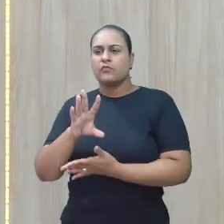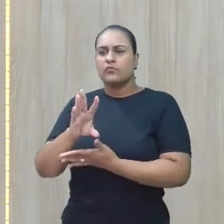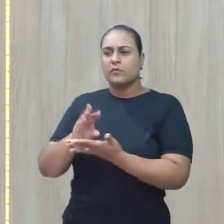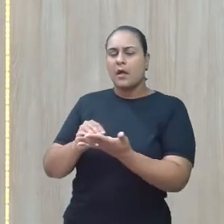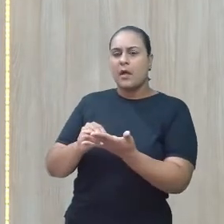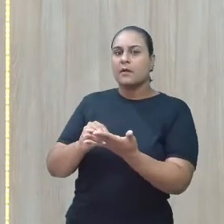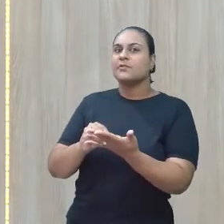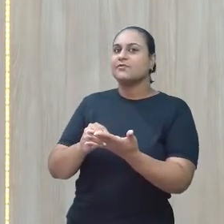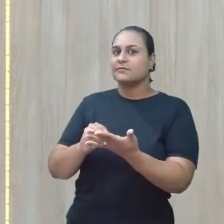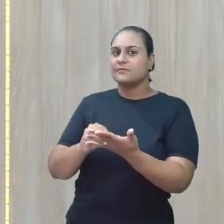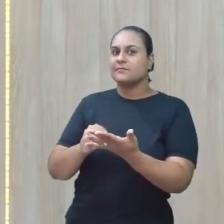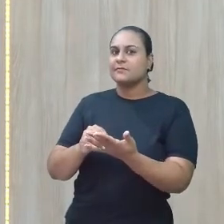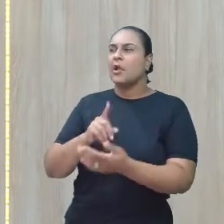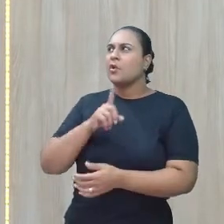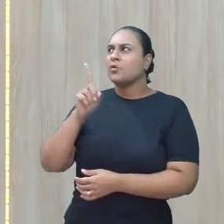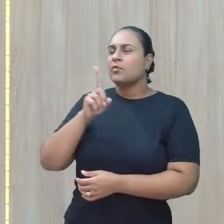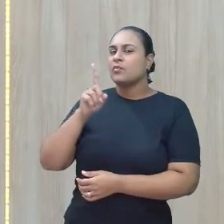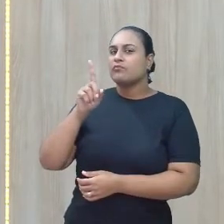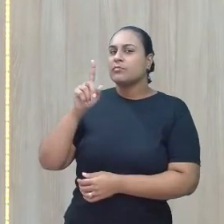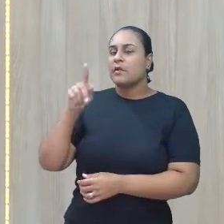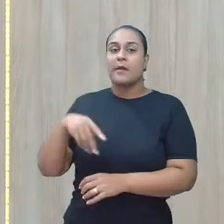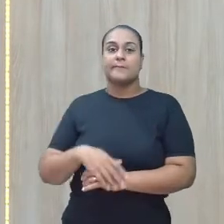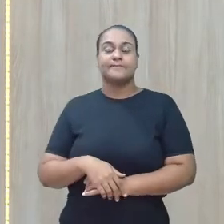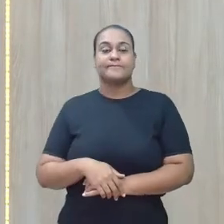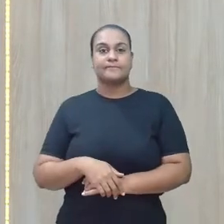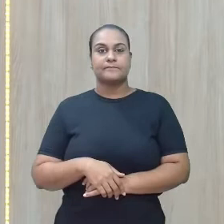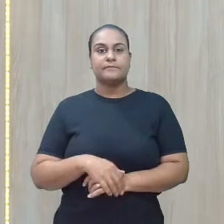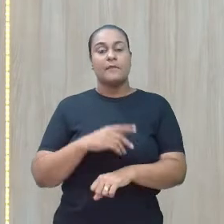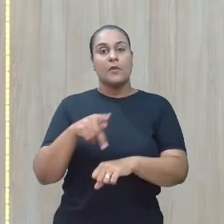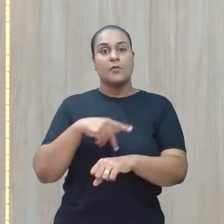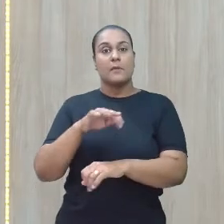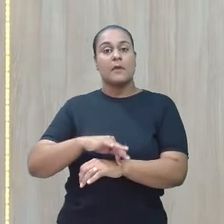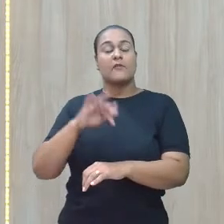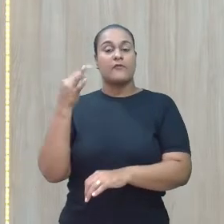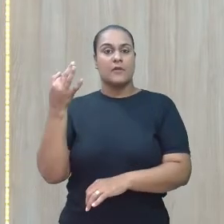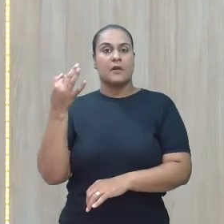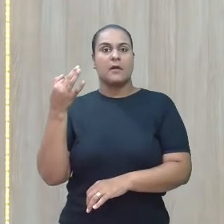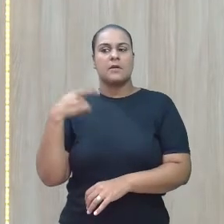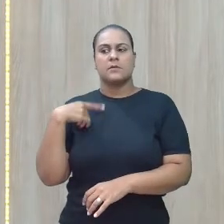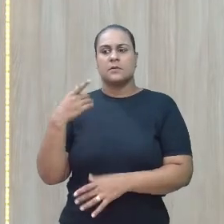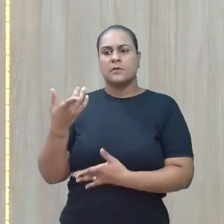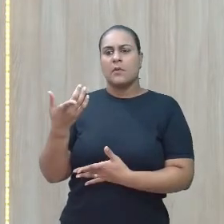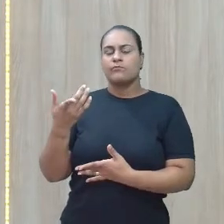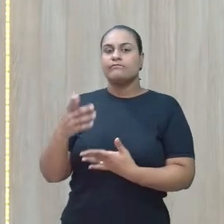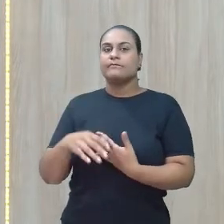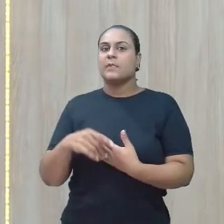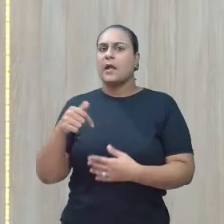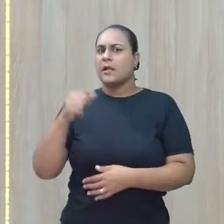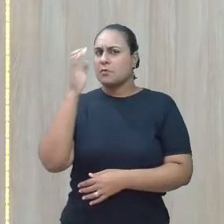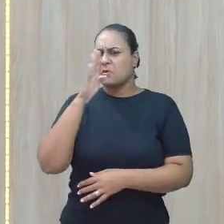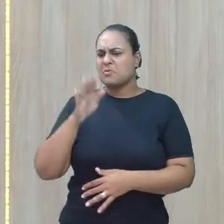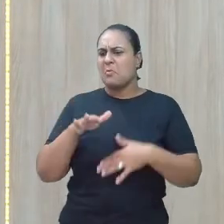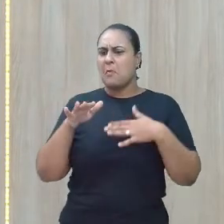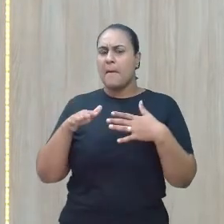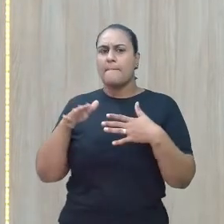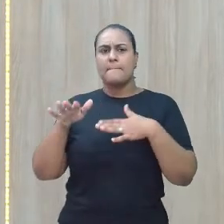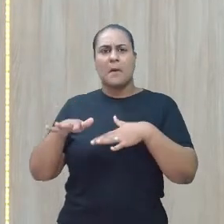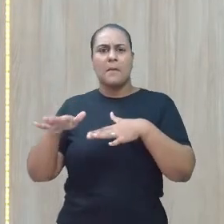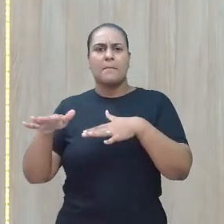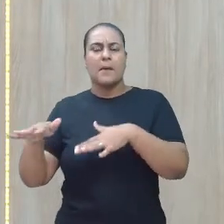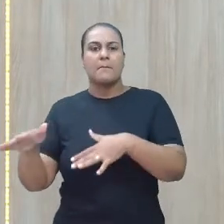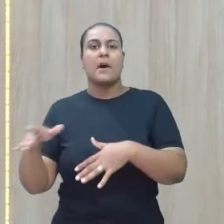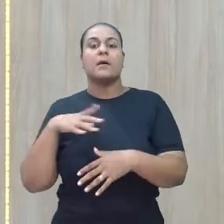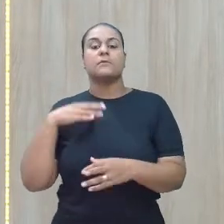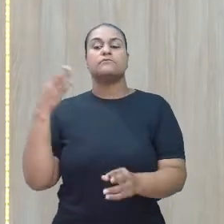existia lá em Paris, já em um período que o Recife passava por uma série de reformas, e utilizando como